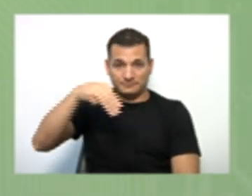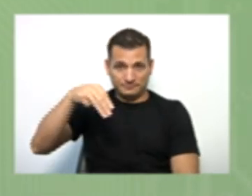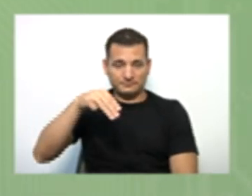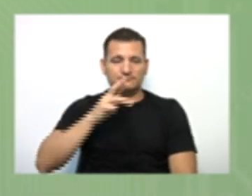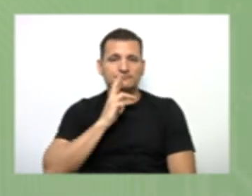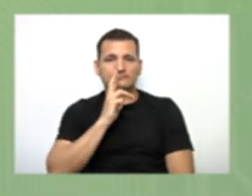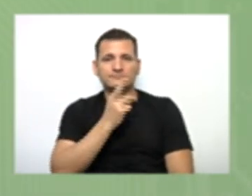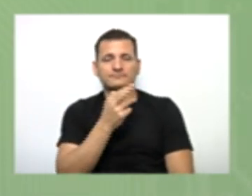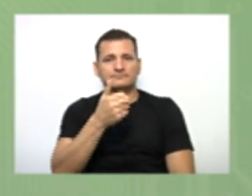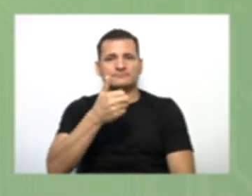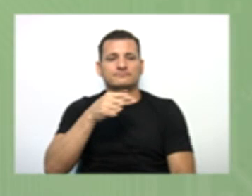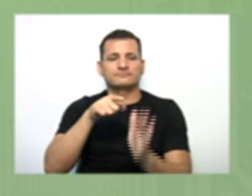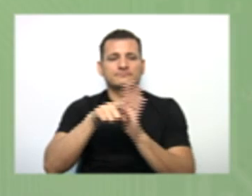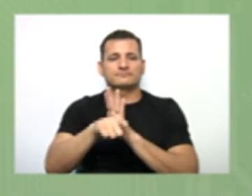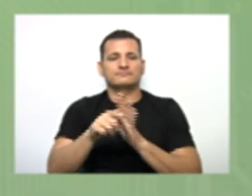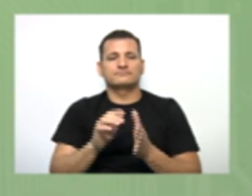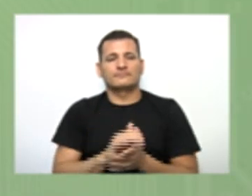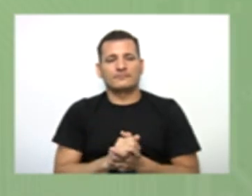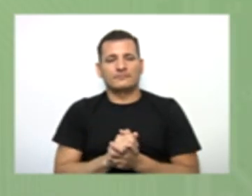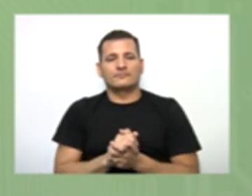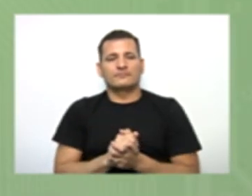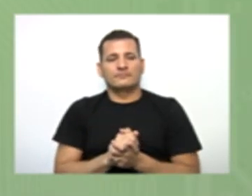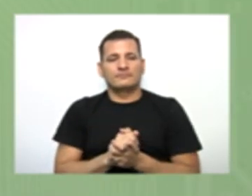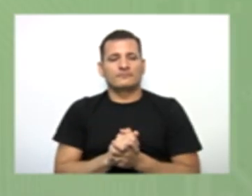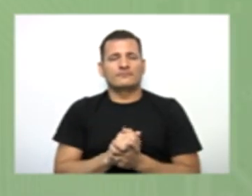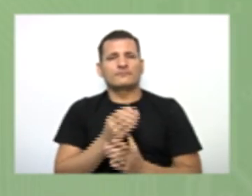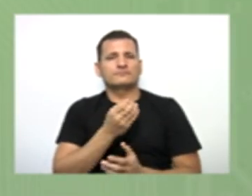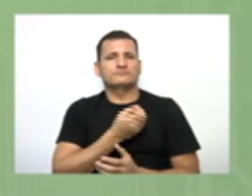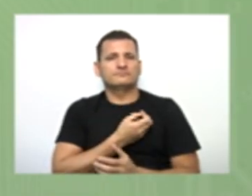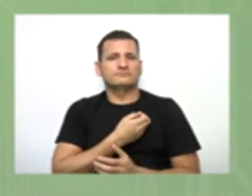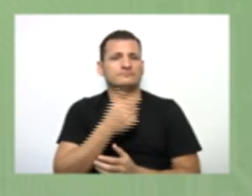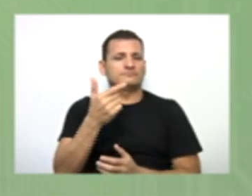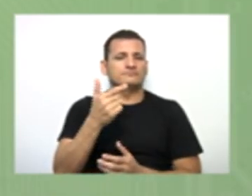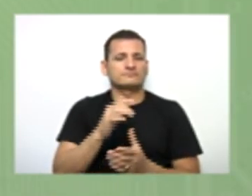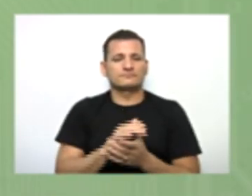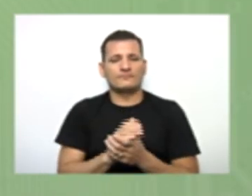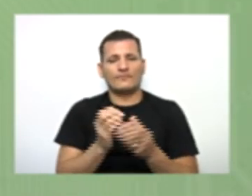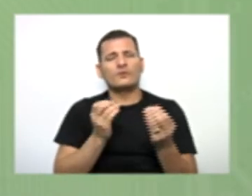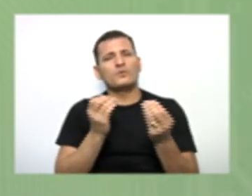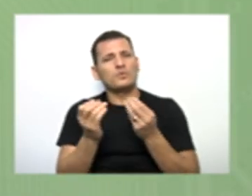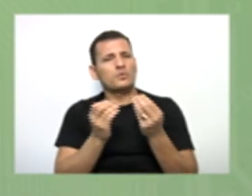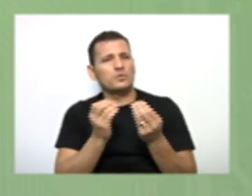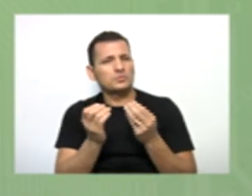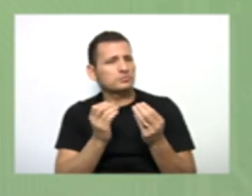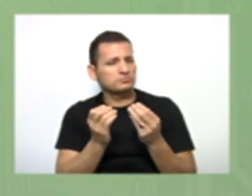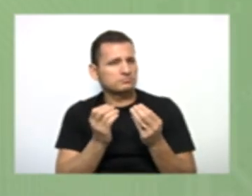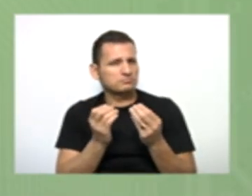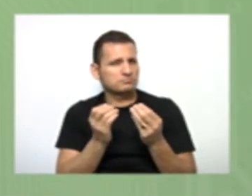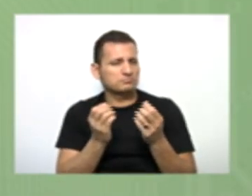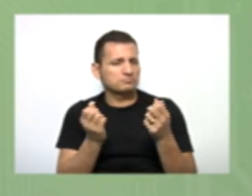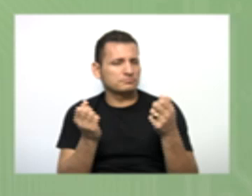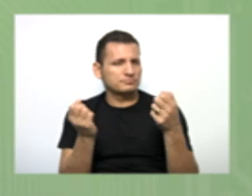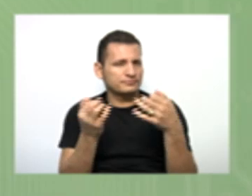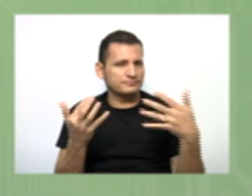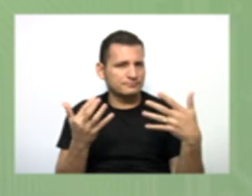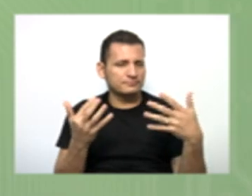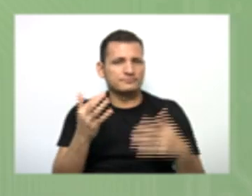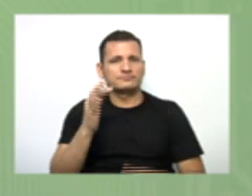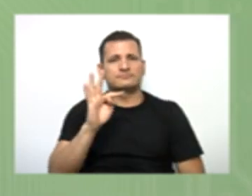1. Então, vamos para a questão número 2. Como podemos definir uma tag? O